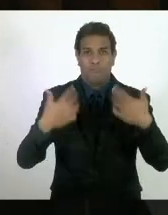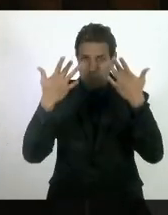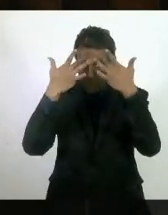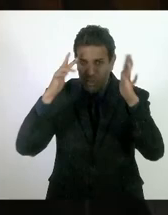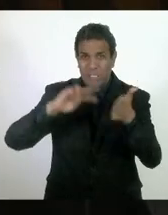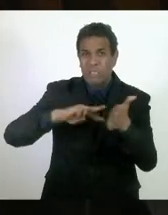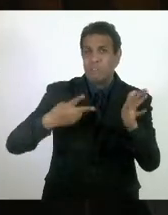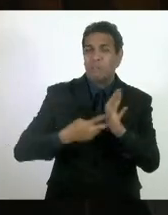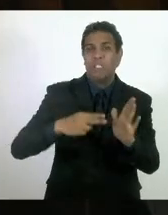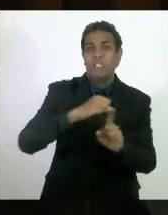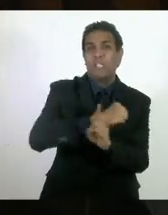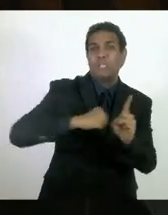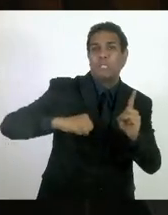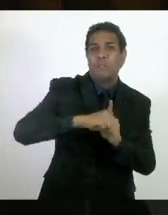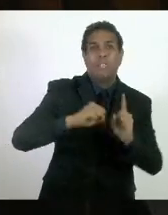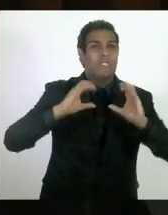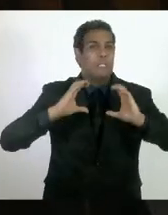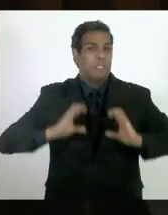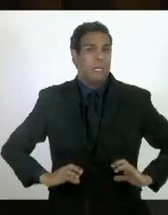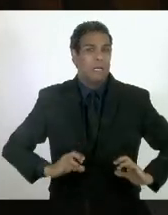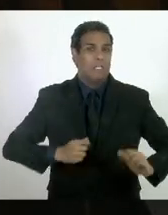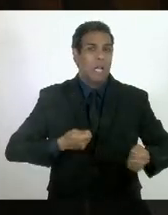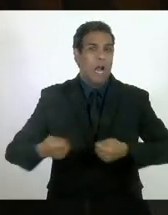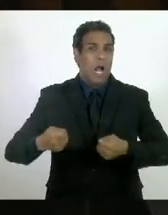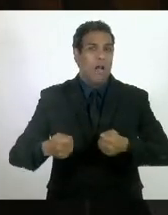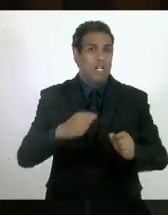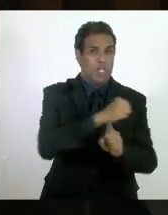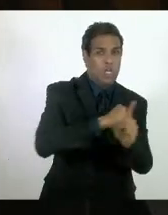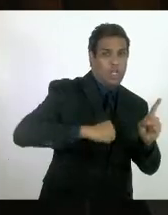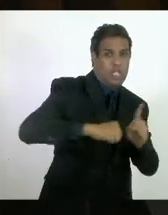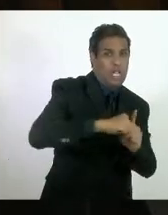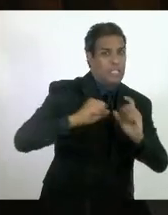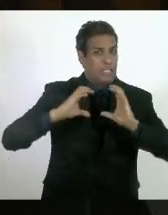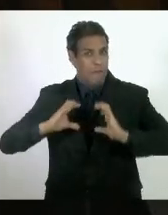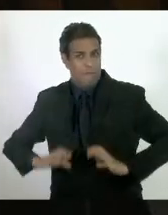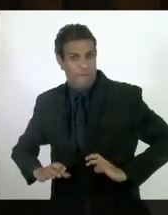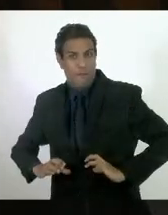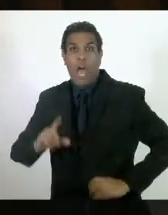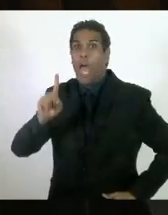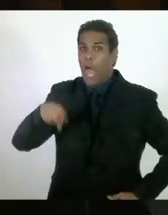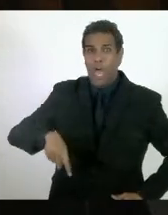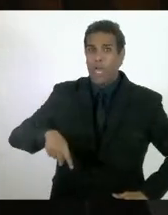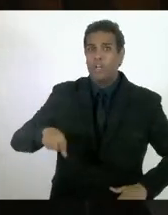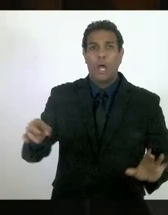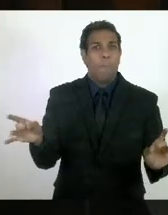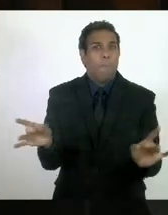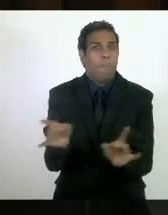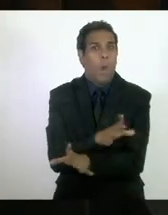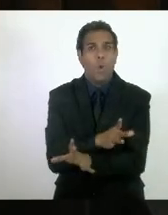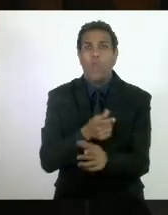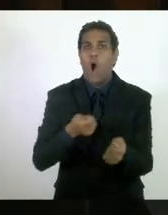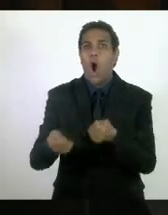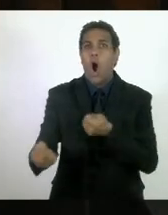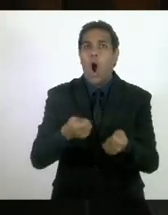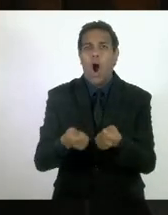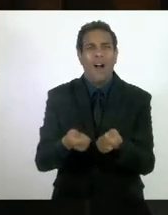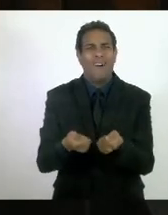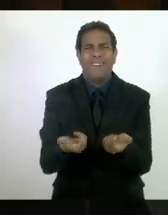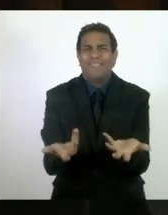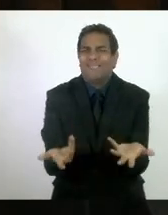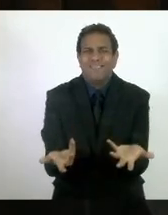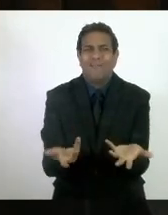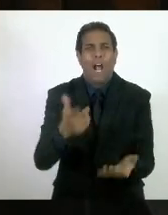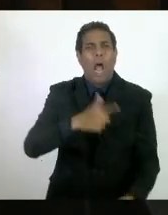o que que significa a sociedade civil organizada se a sociedade civil é organizada isso aí é uma redundância